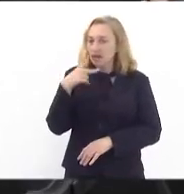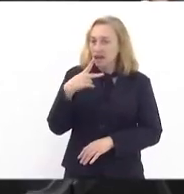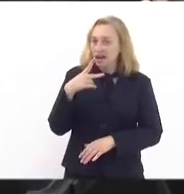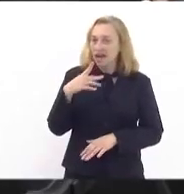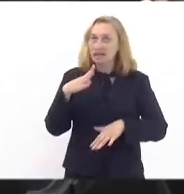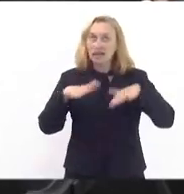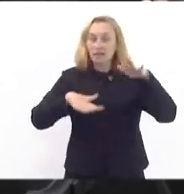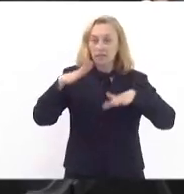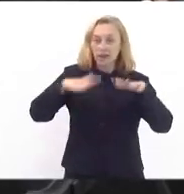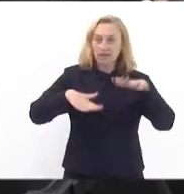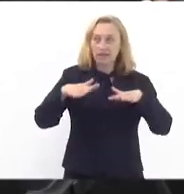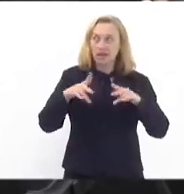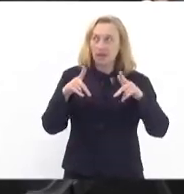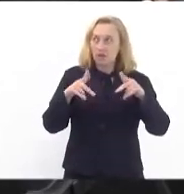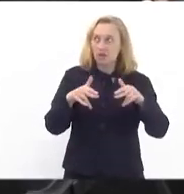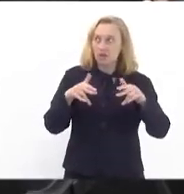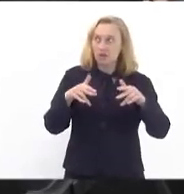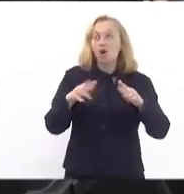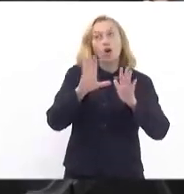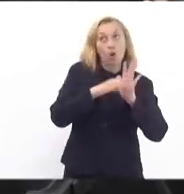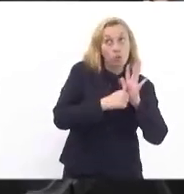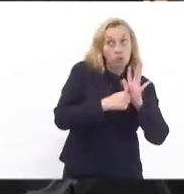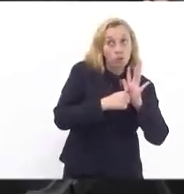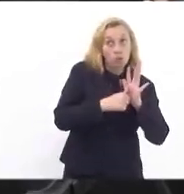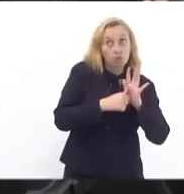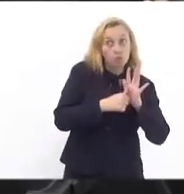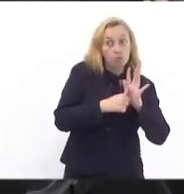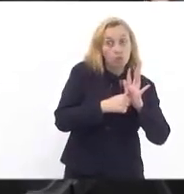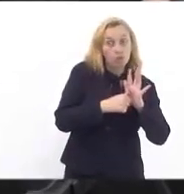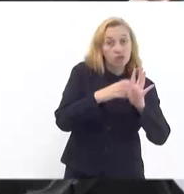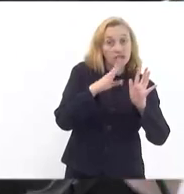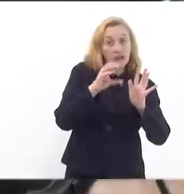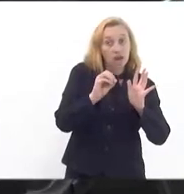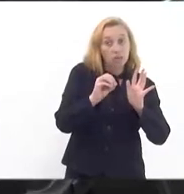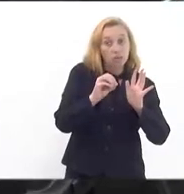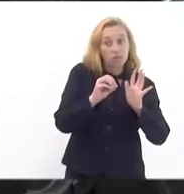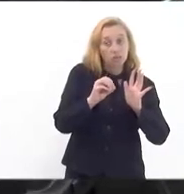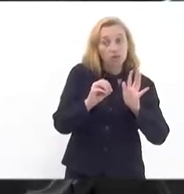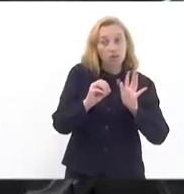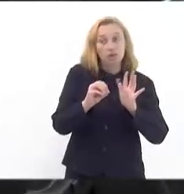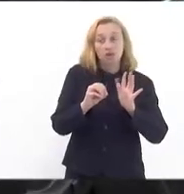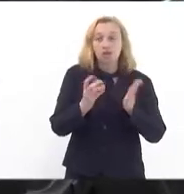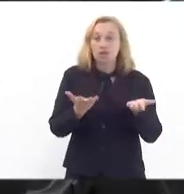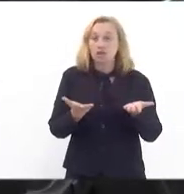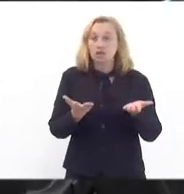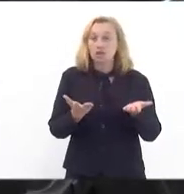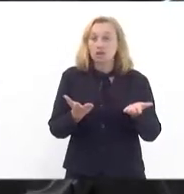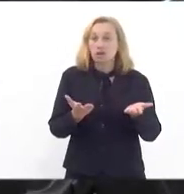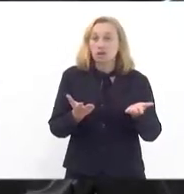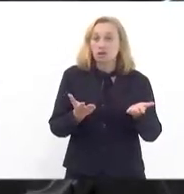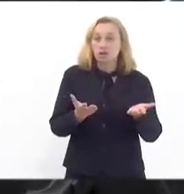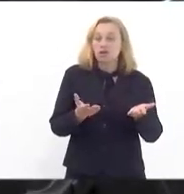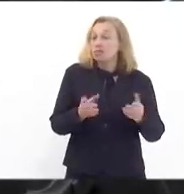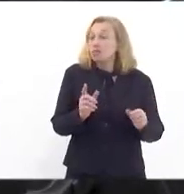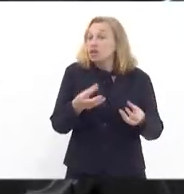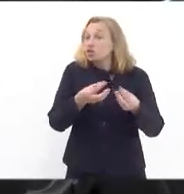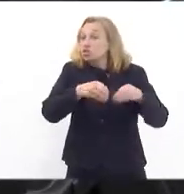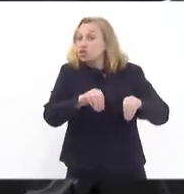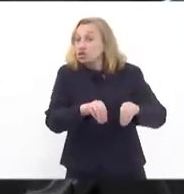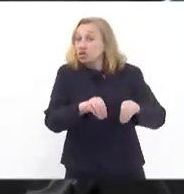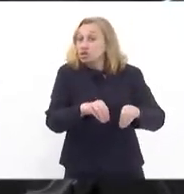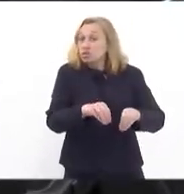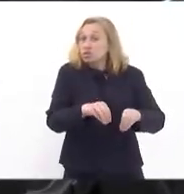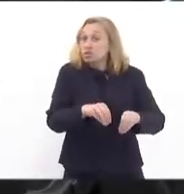circunstância é a mesma é roubo de de cabo e o roubo de cálculo de cabo a cabo cê tá dando